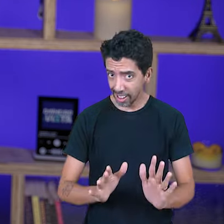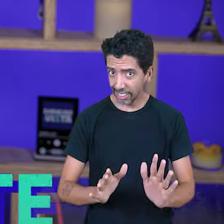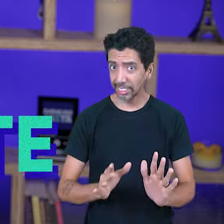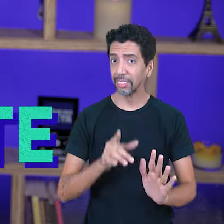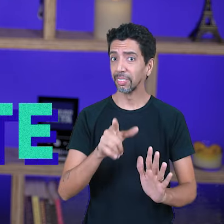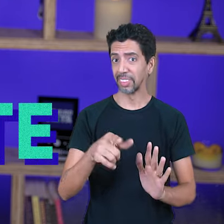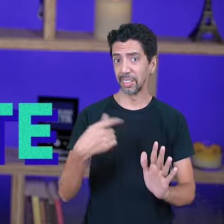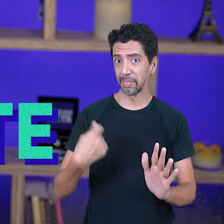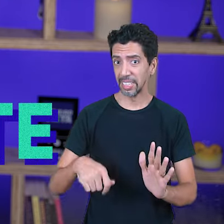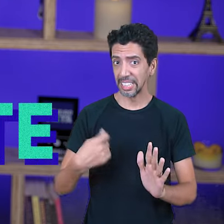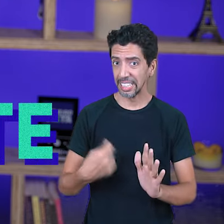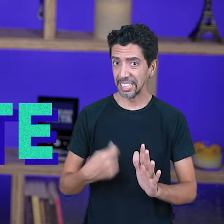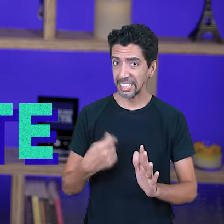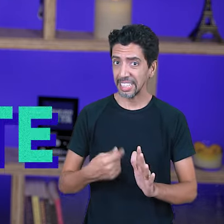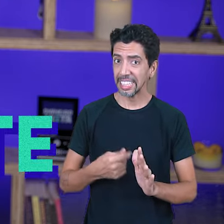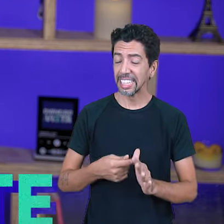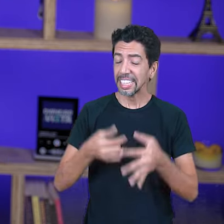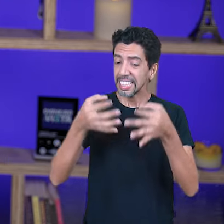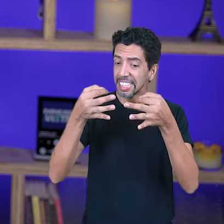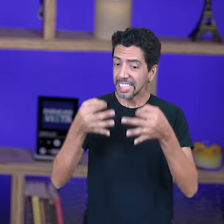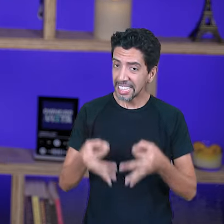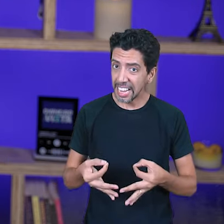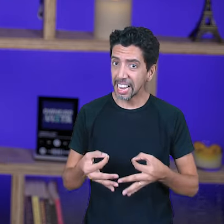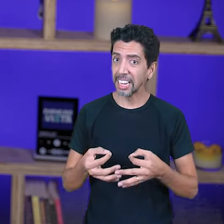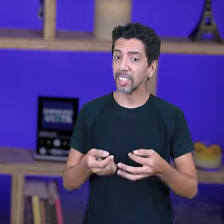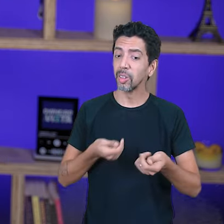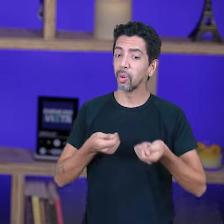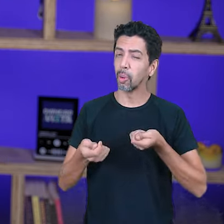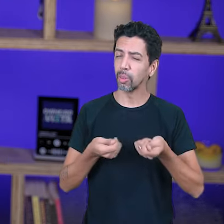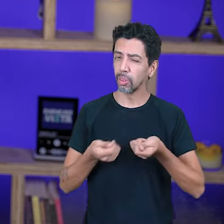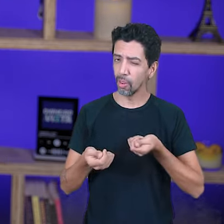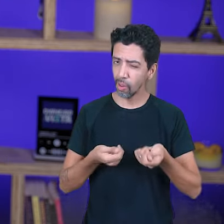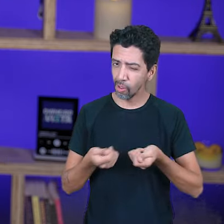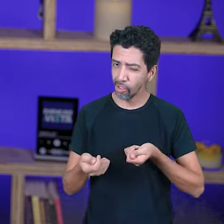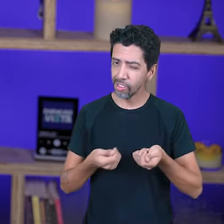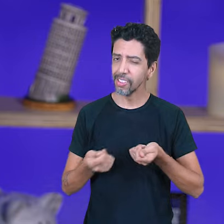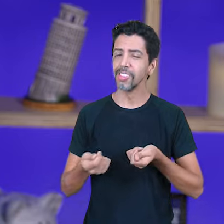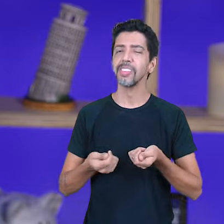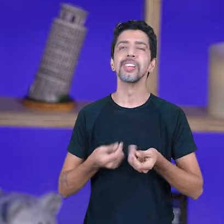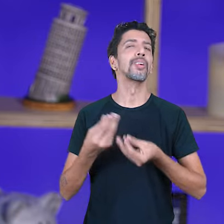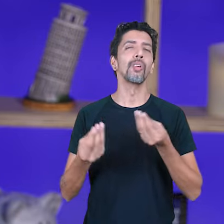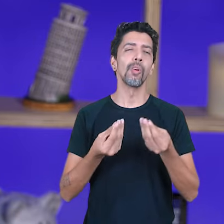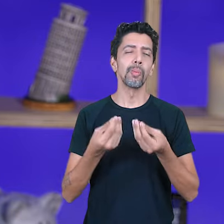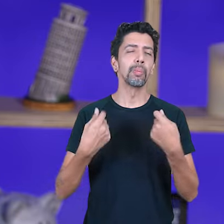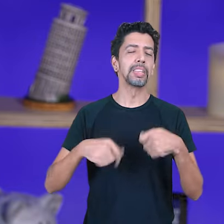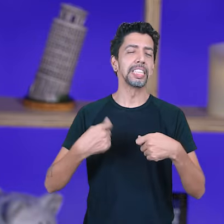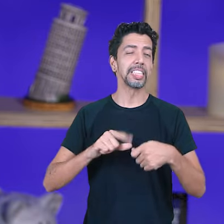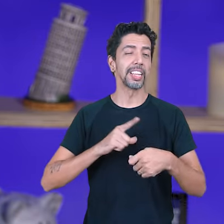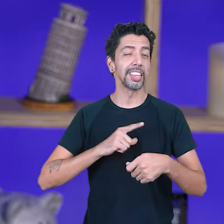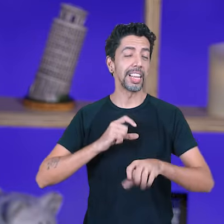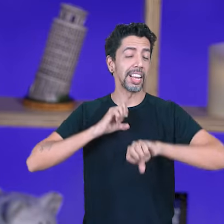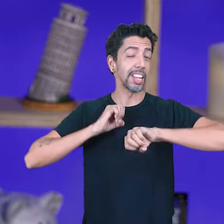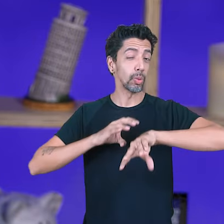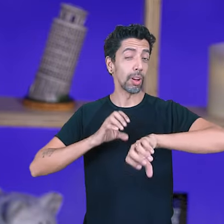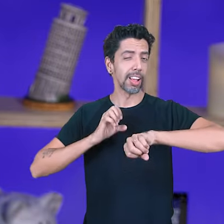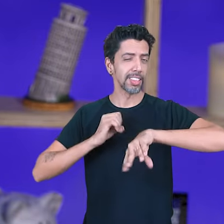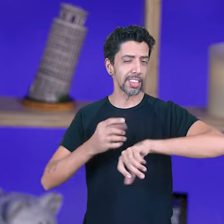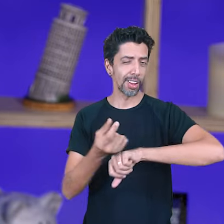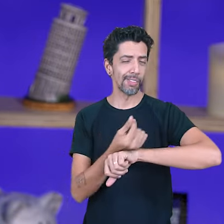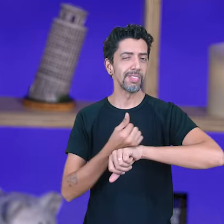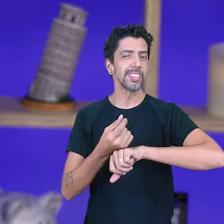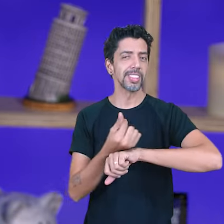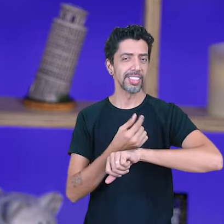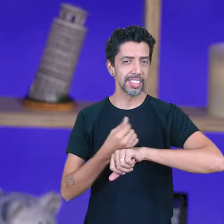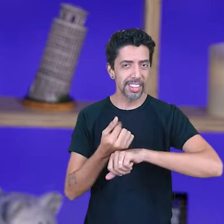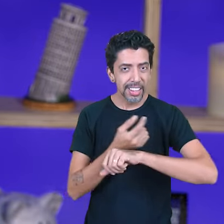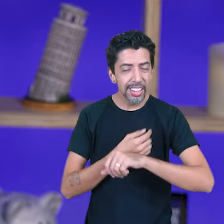sustentável financeiramente E aí entra a educação financeira essa orientação que você não teve nas